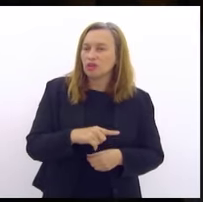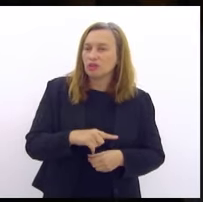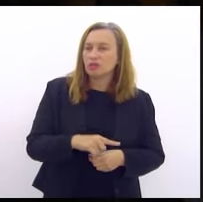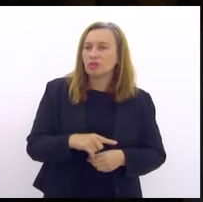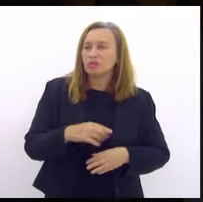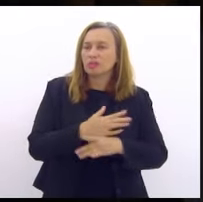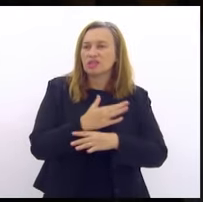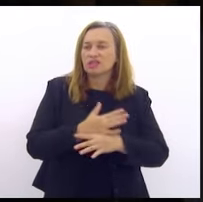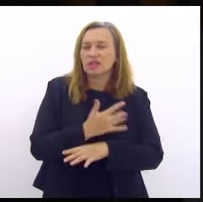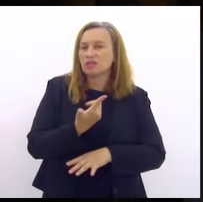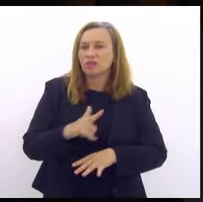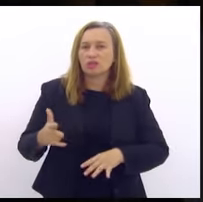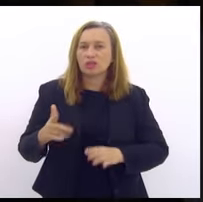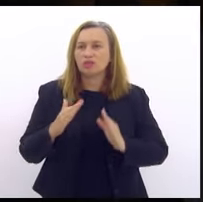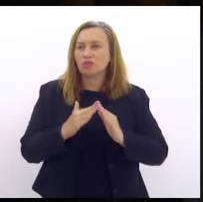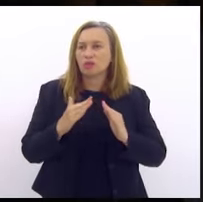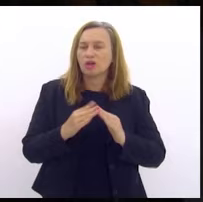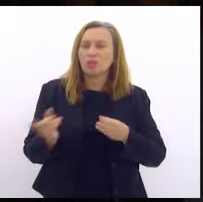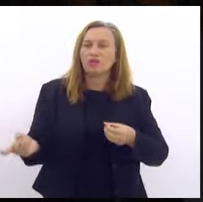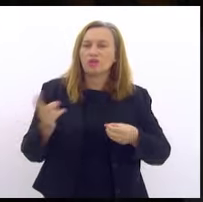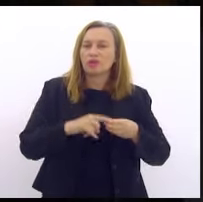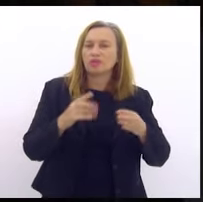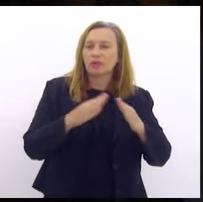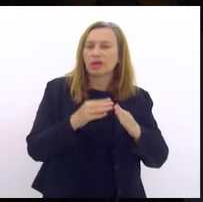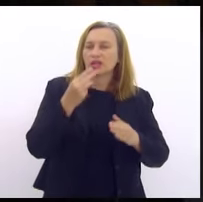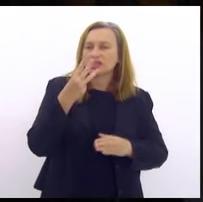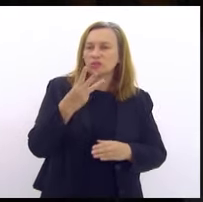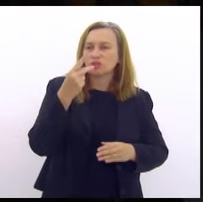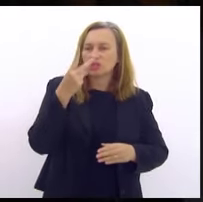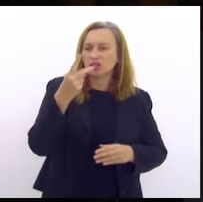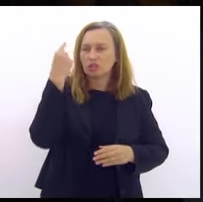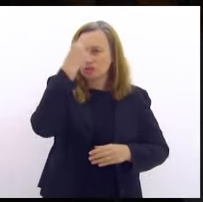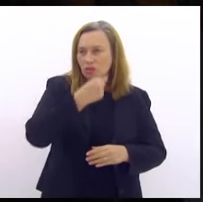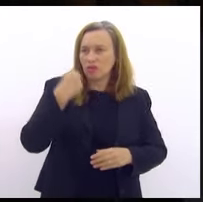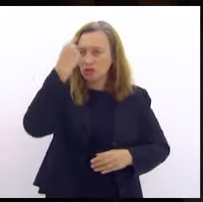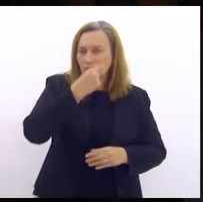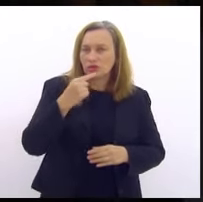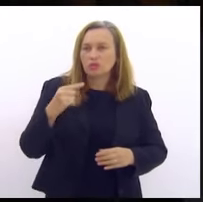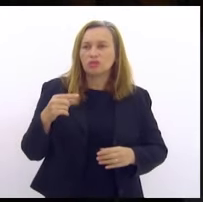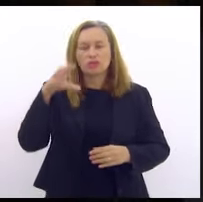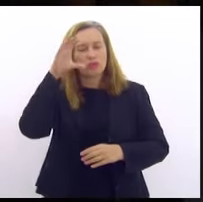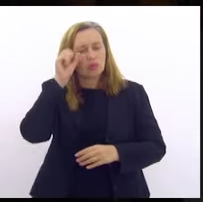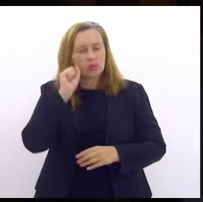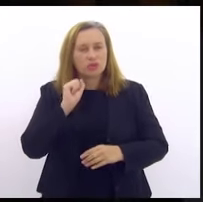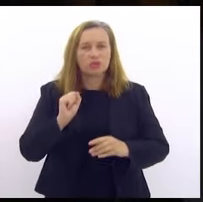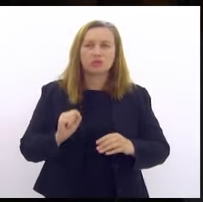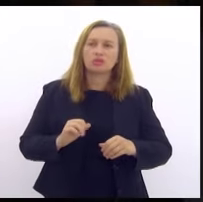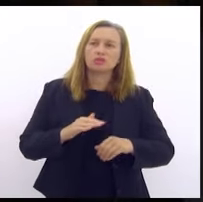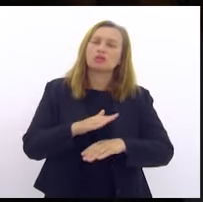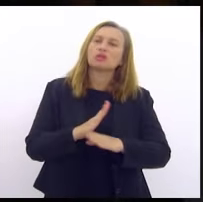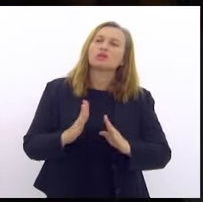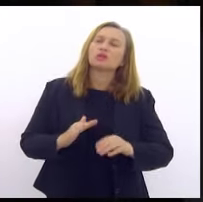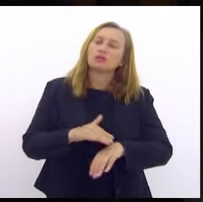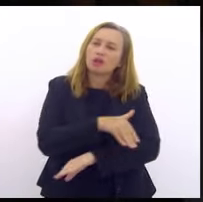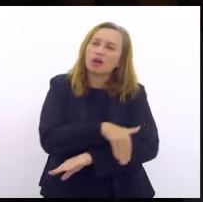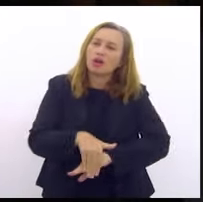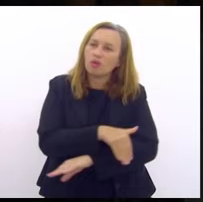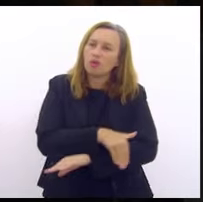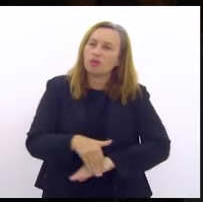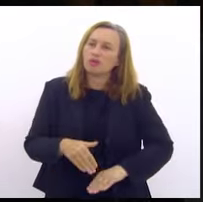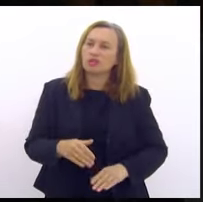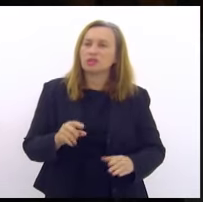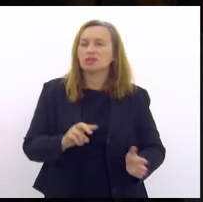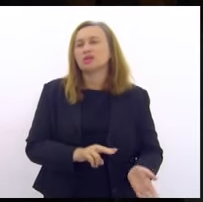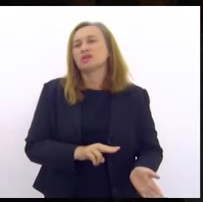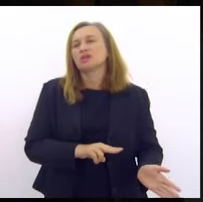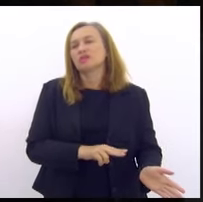onde morar, para voltar para suas casas a 2, 3 horas daqui, acabam dormindo nas ruas durante a semana e, com o tempo, vão permanecendo em situação